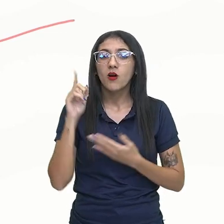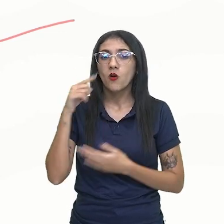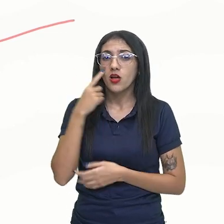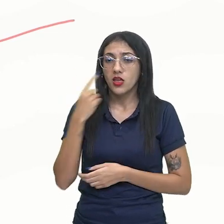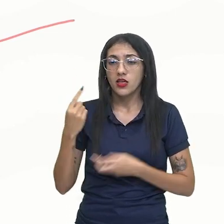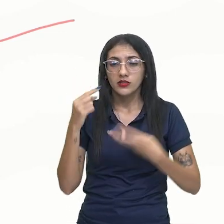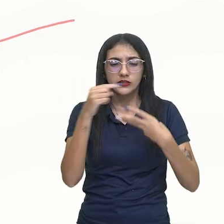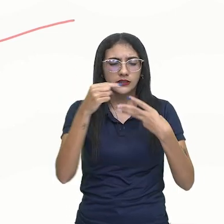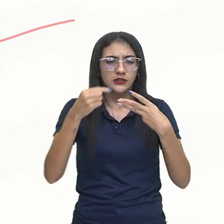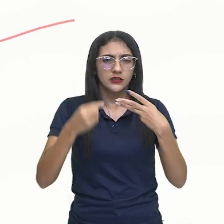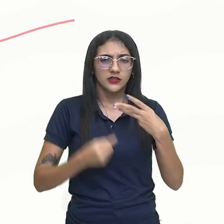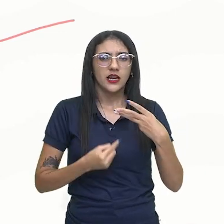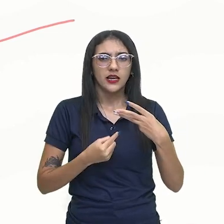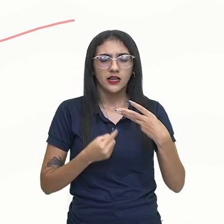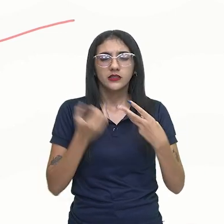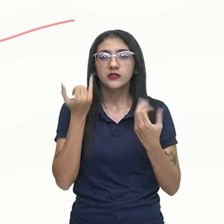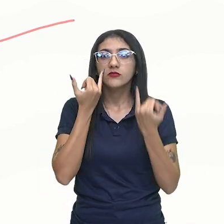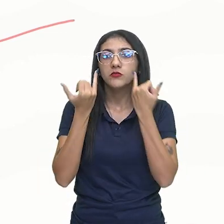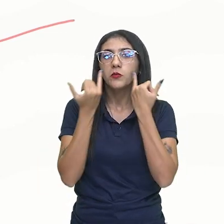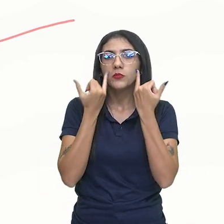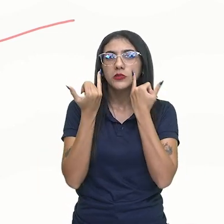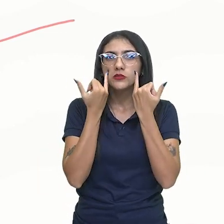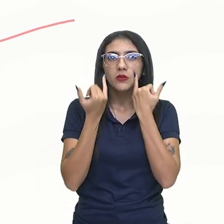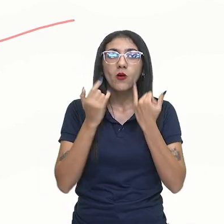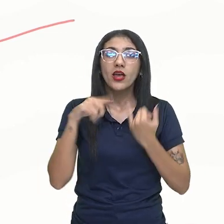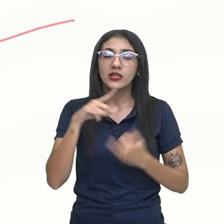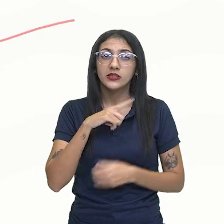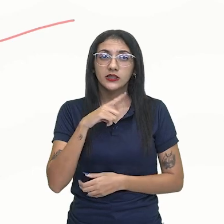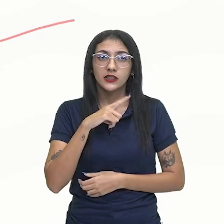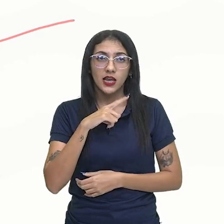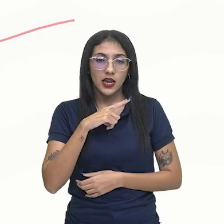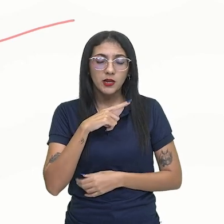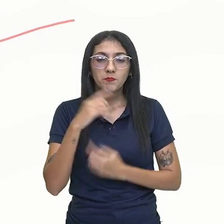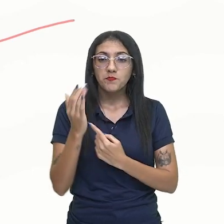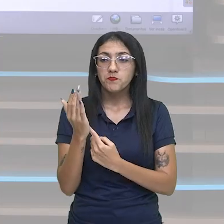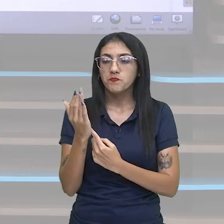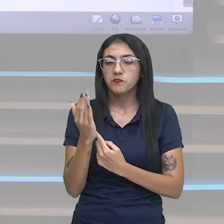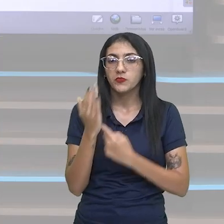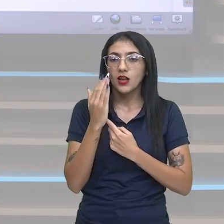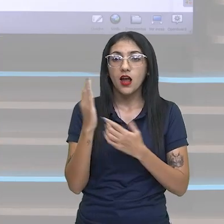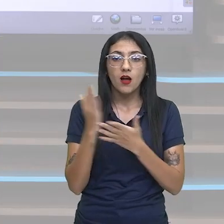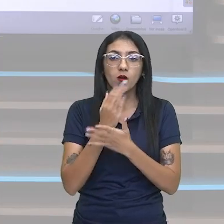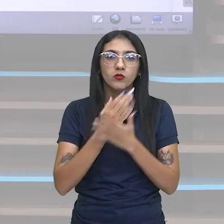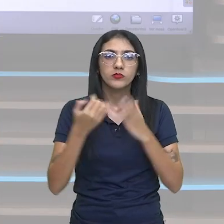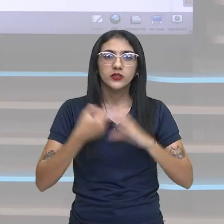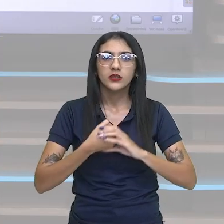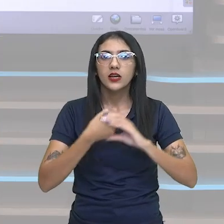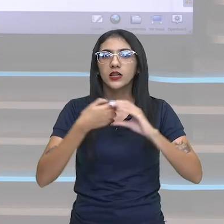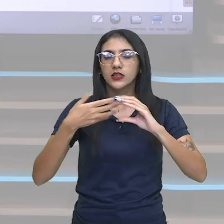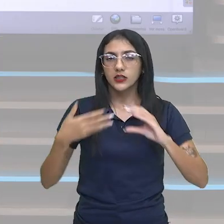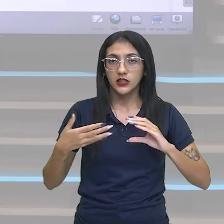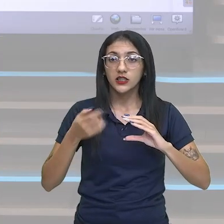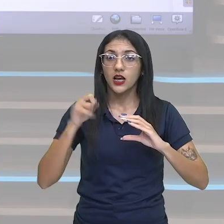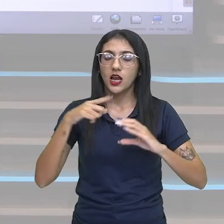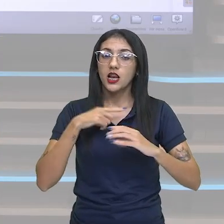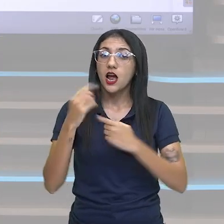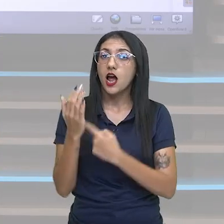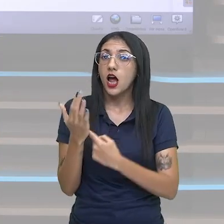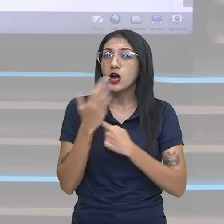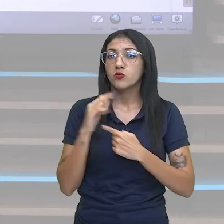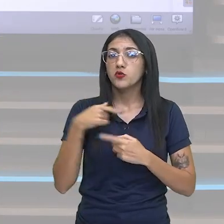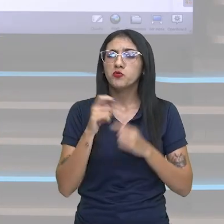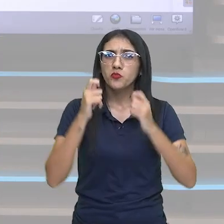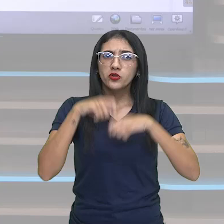três dados que estão aparecendo aí na tela, ele mostra exatamente, né, algumas características que ajudam a